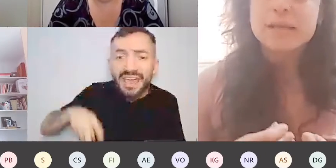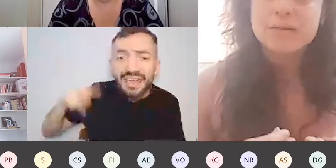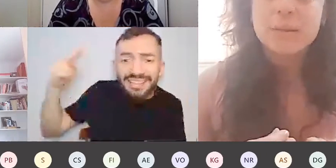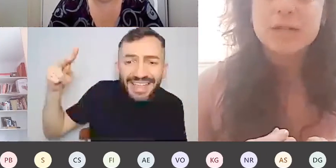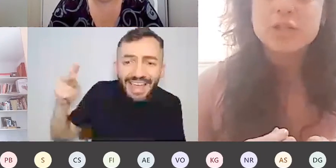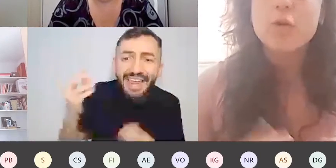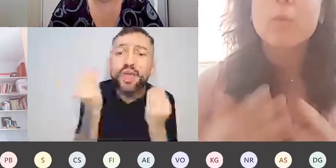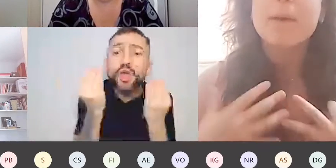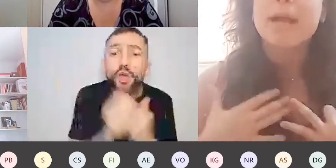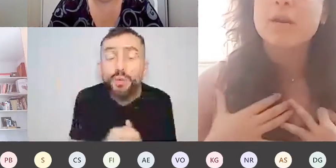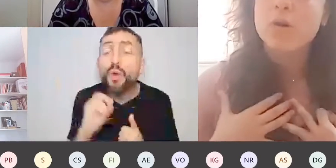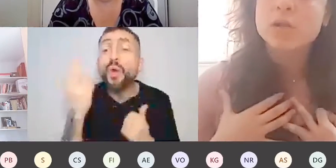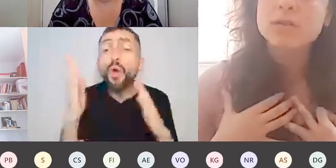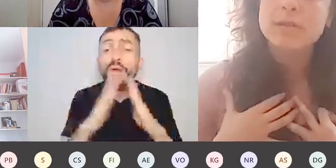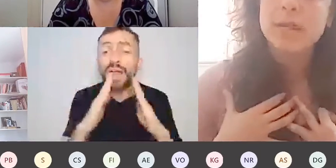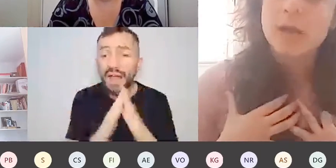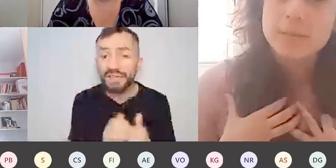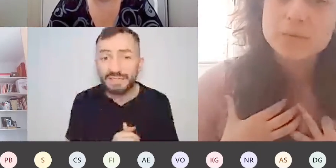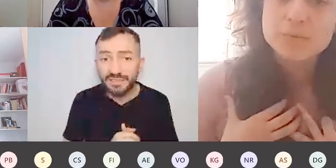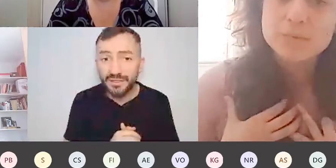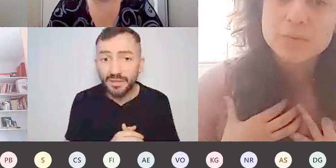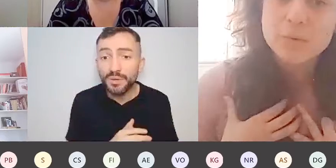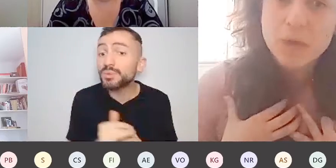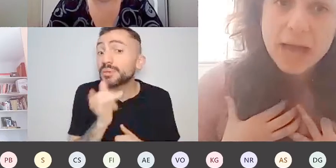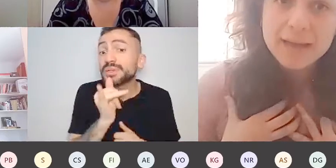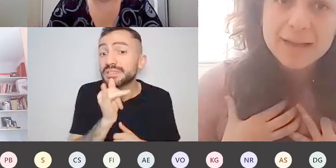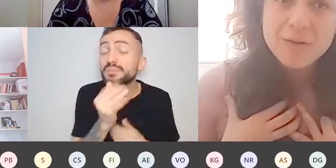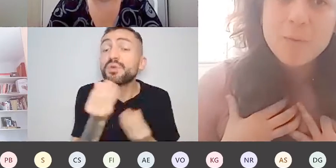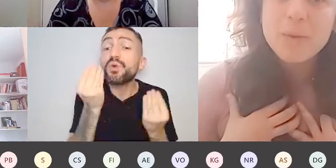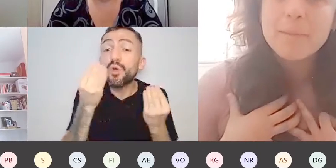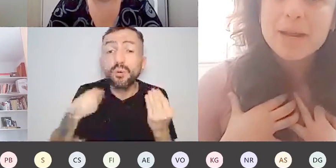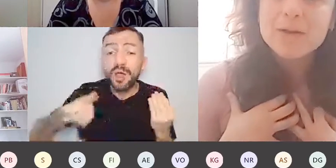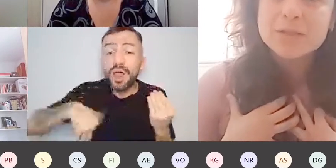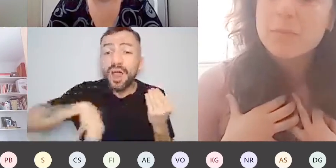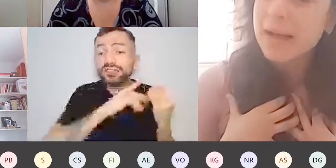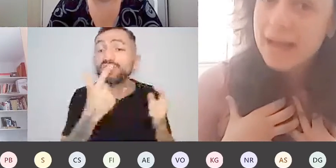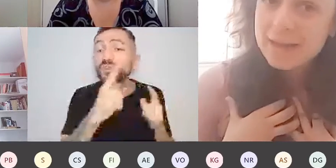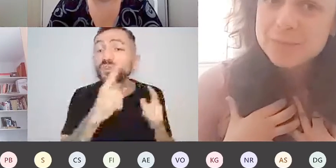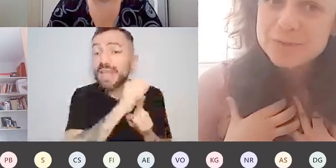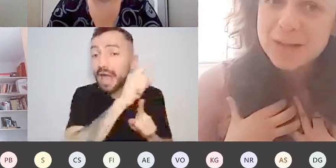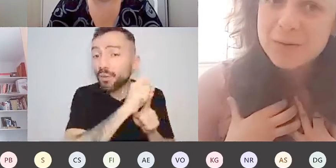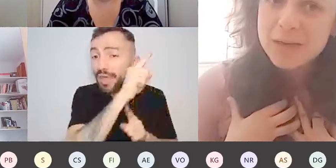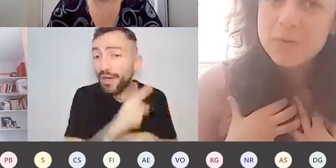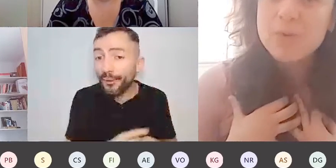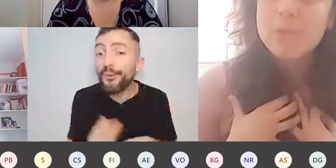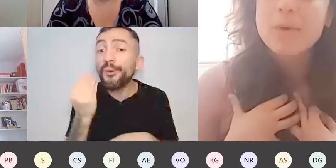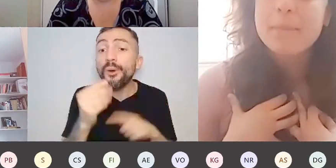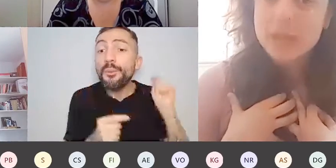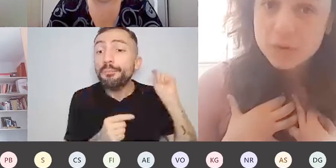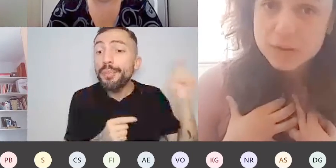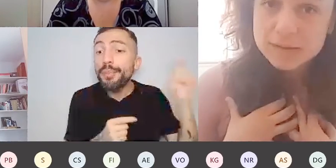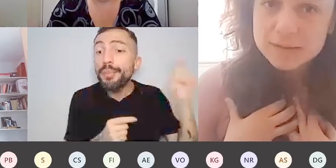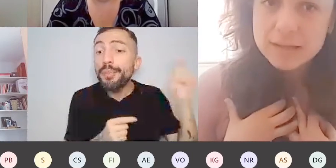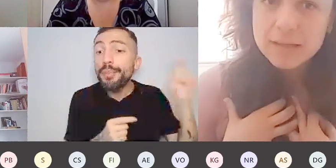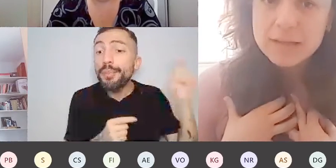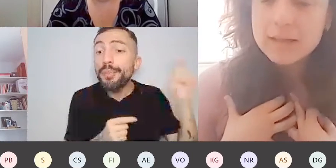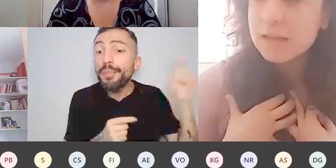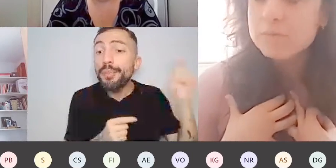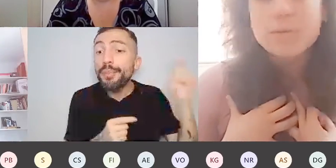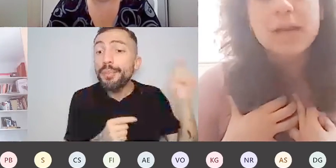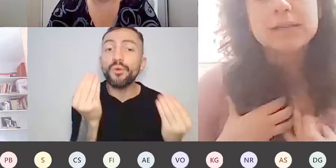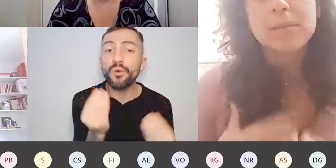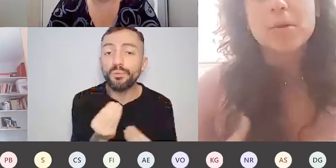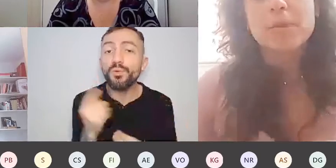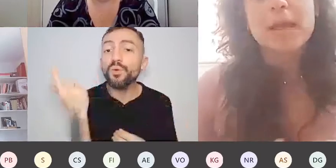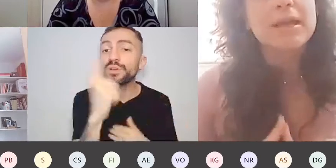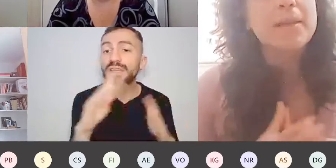Ou a questão da moradia, como é para nós alugarmos um lugar, como é para nós pagarmos um aluguel, como é para nós